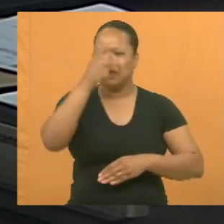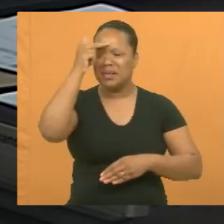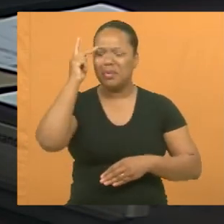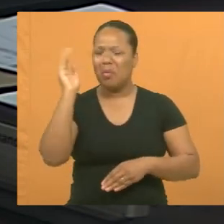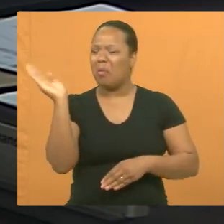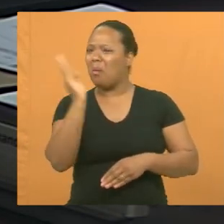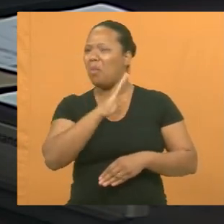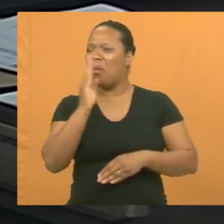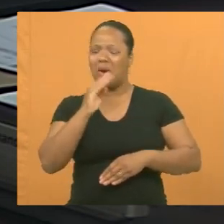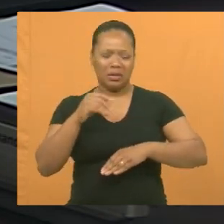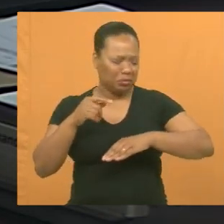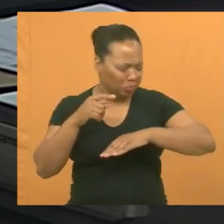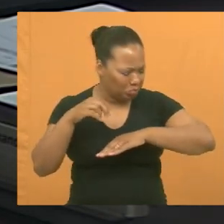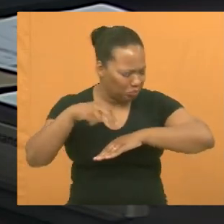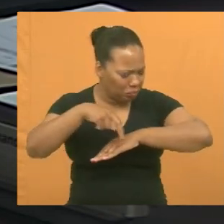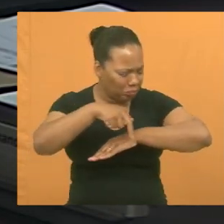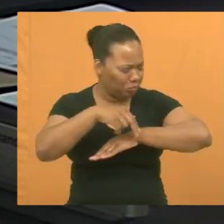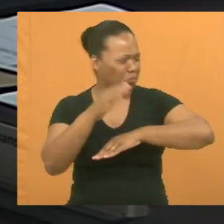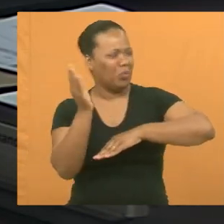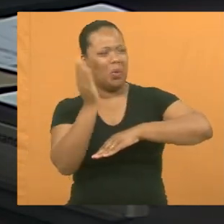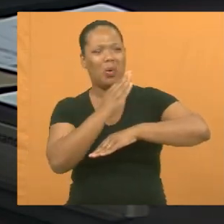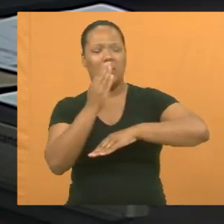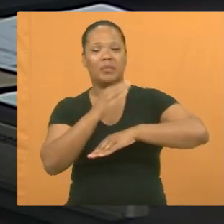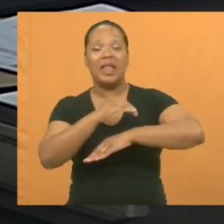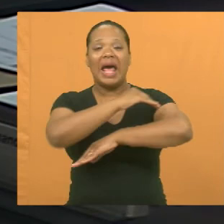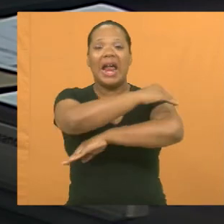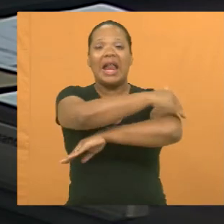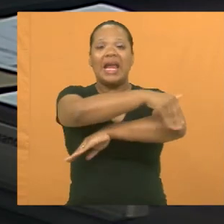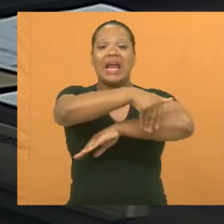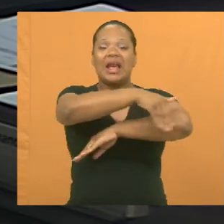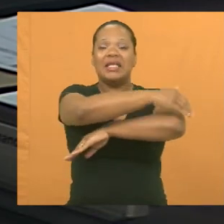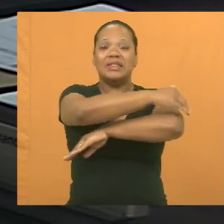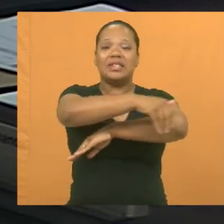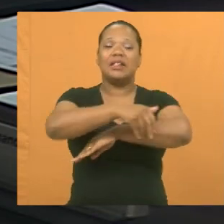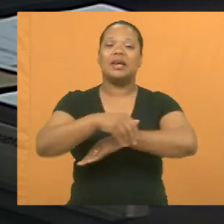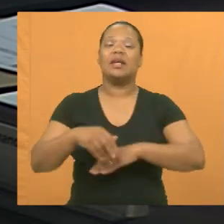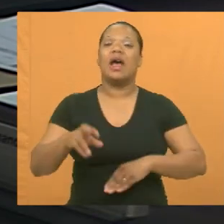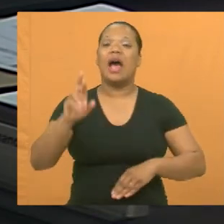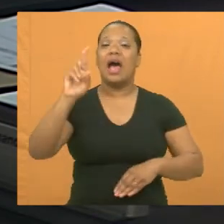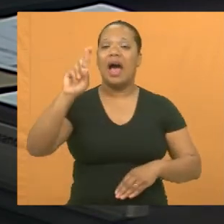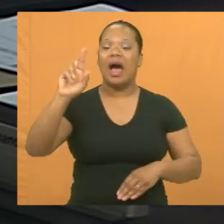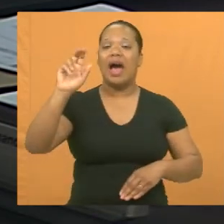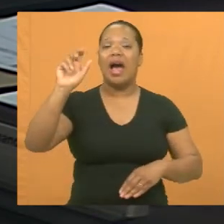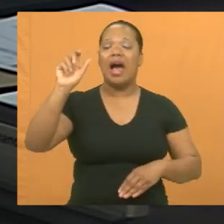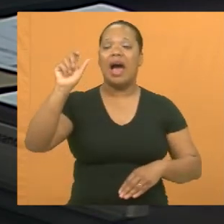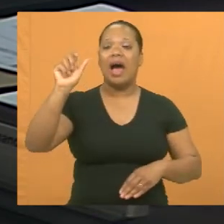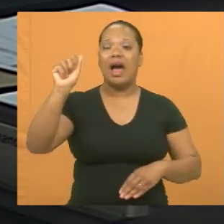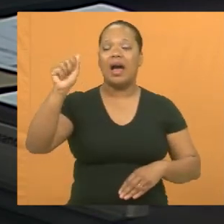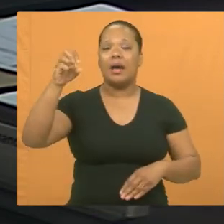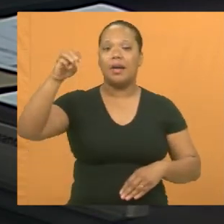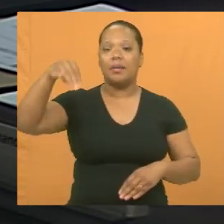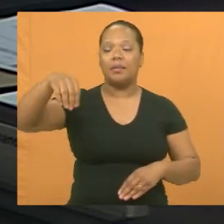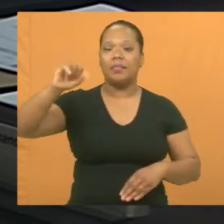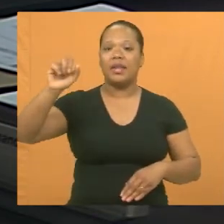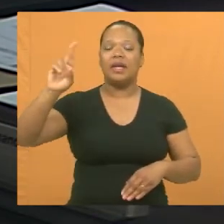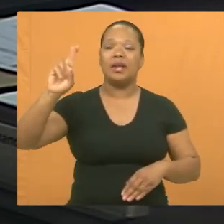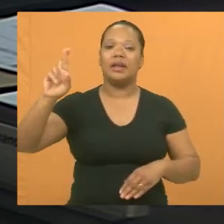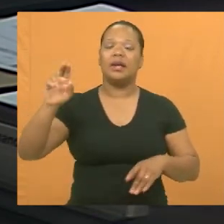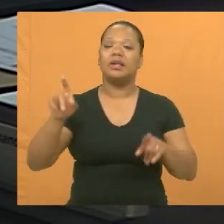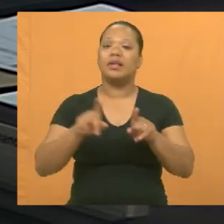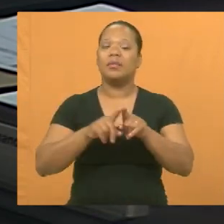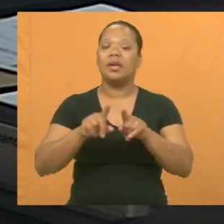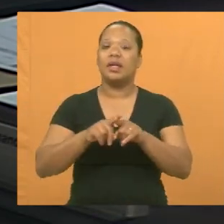esses bueiros. Perceba o seguinte, ali na esquina da Ramira Cabral, com a Crise Santana, é um